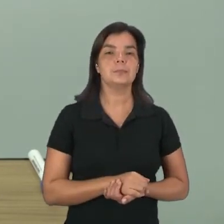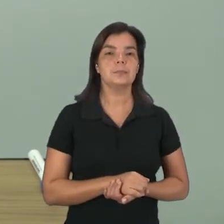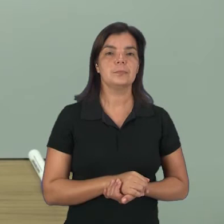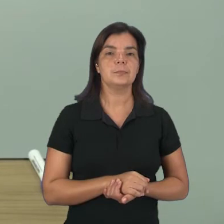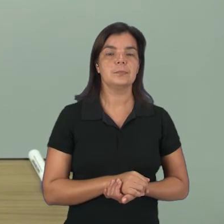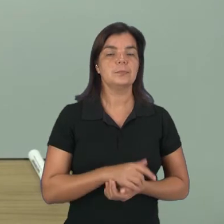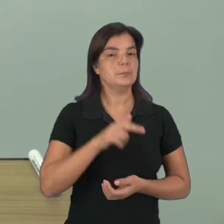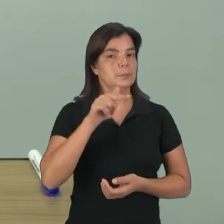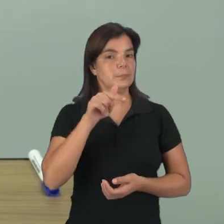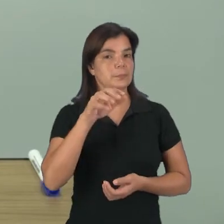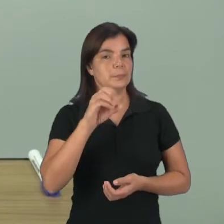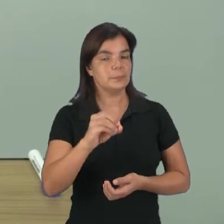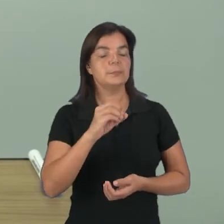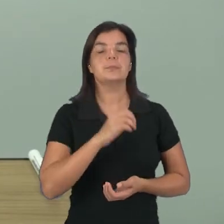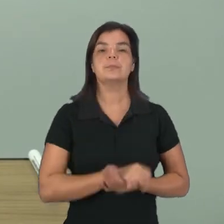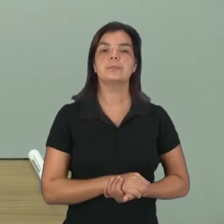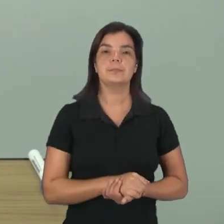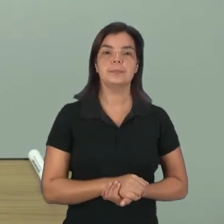Do 70